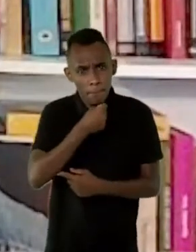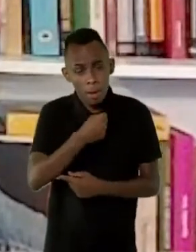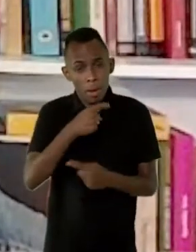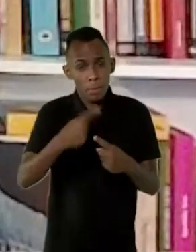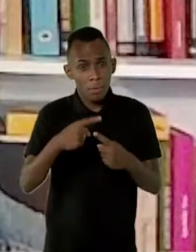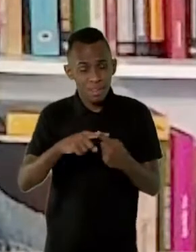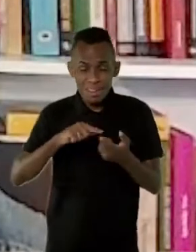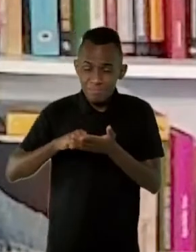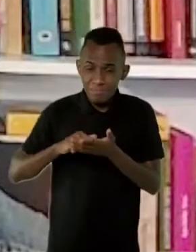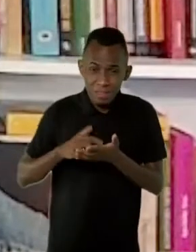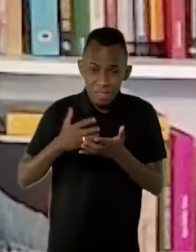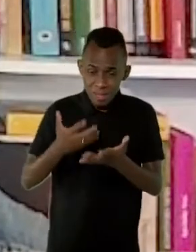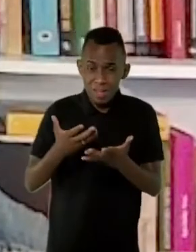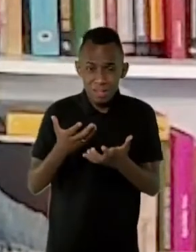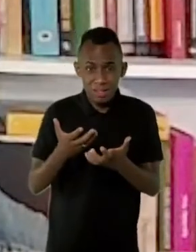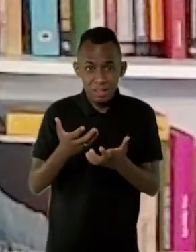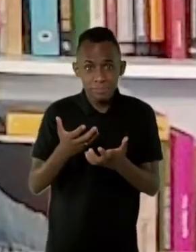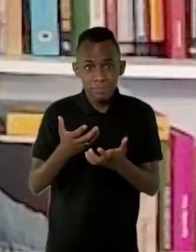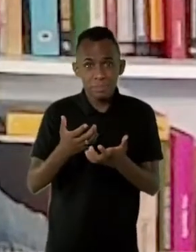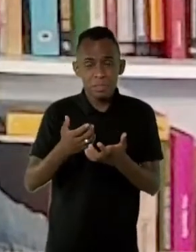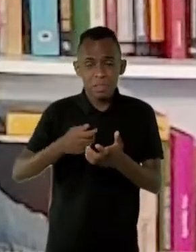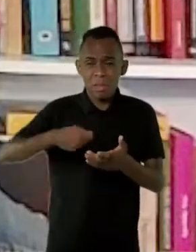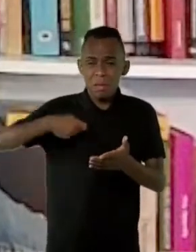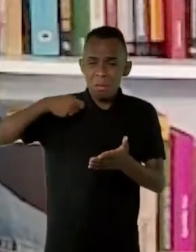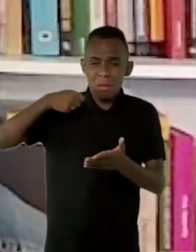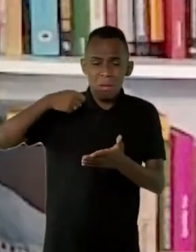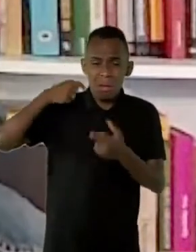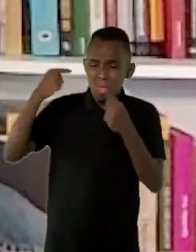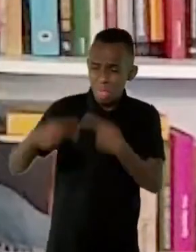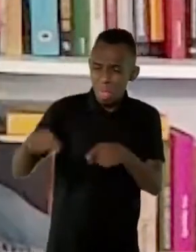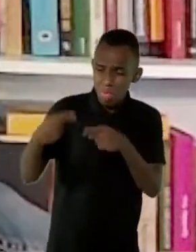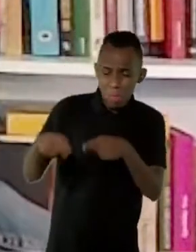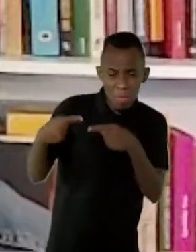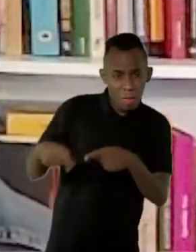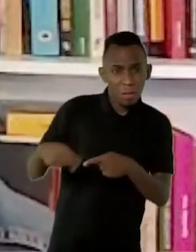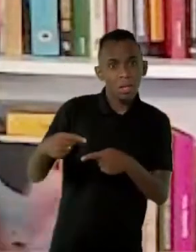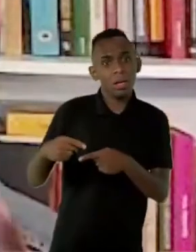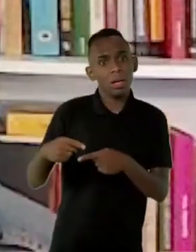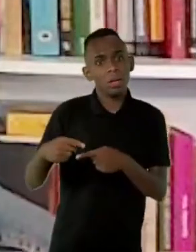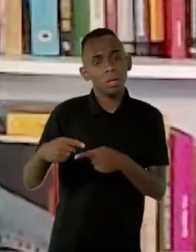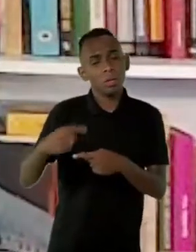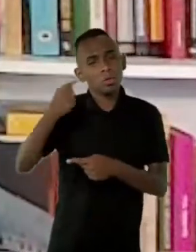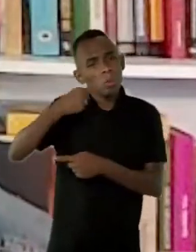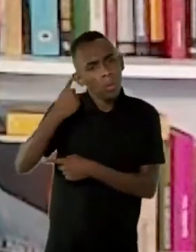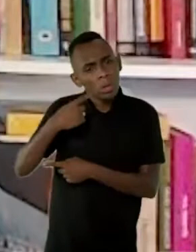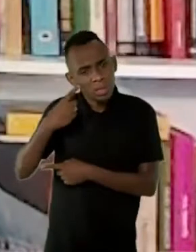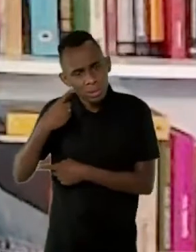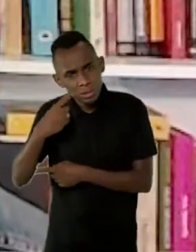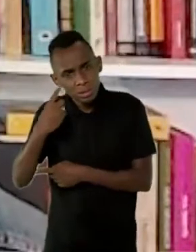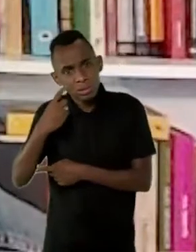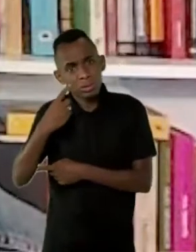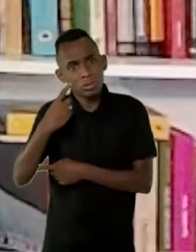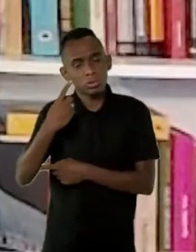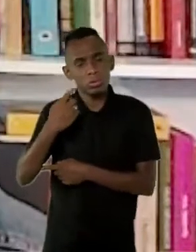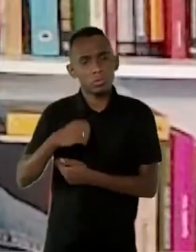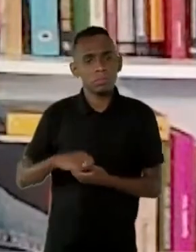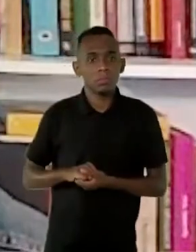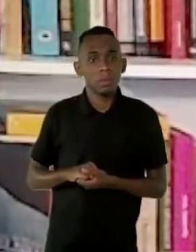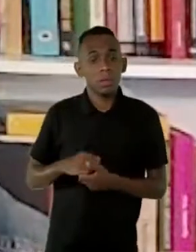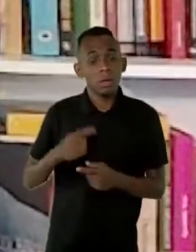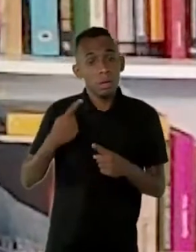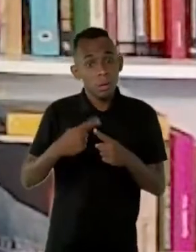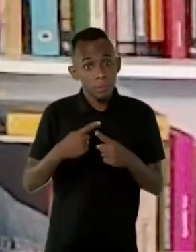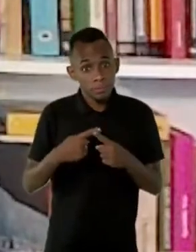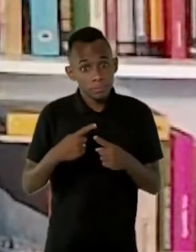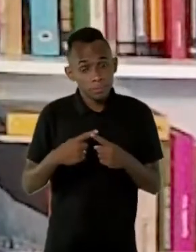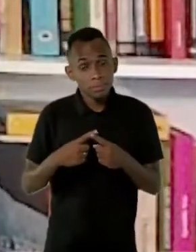no Senado, nos senadores, enfim, ela fala muito. Que era aquela questão da reforma de base do João Goulart. Então, ela